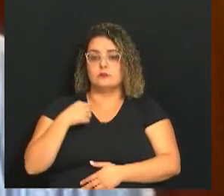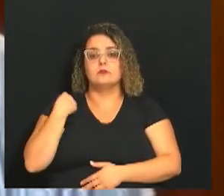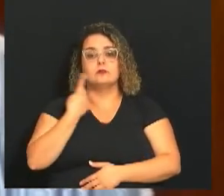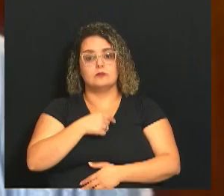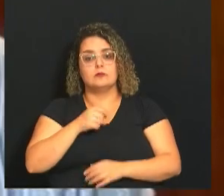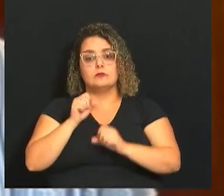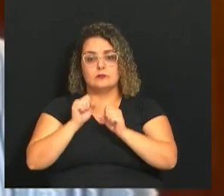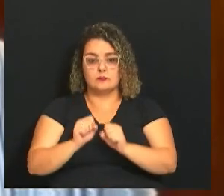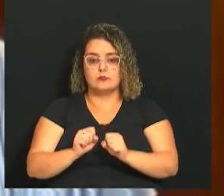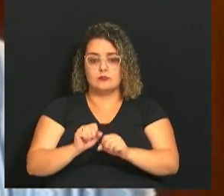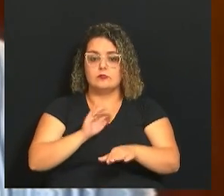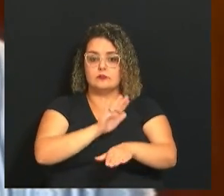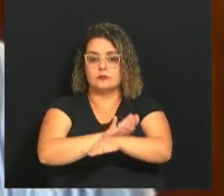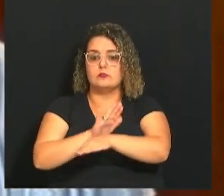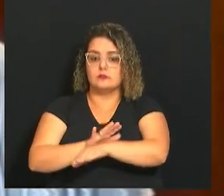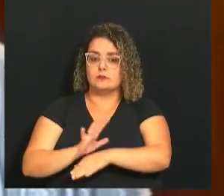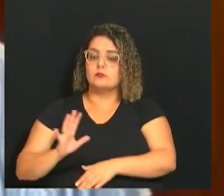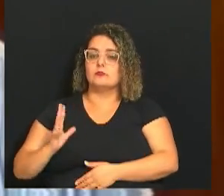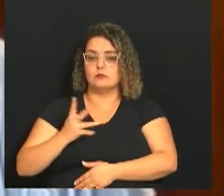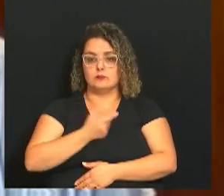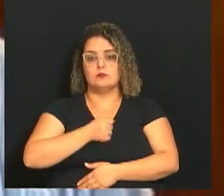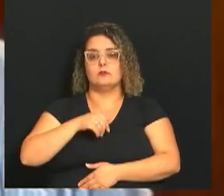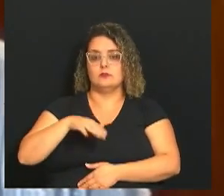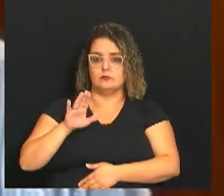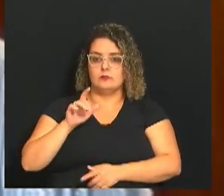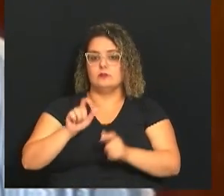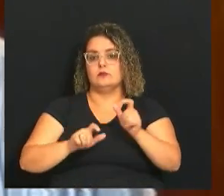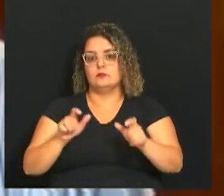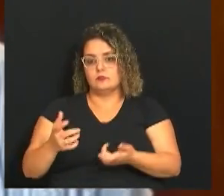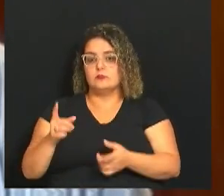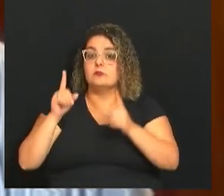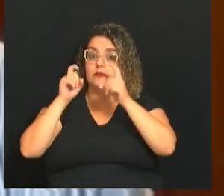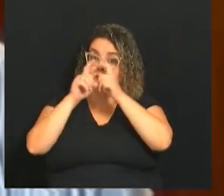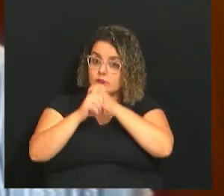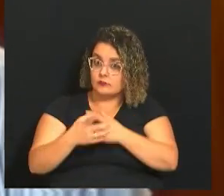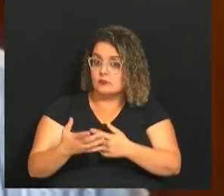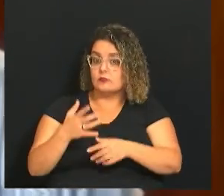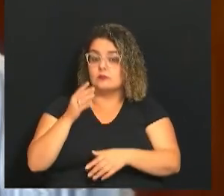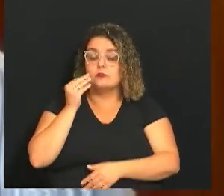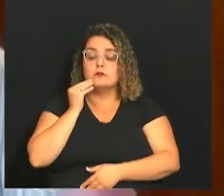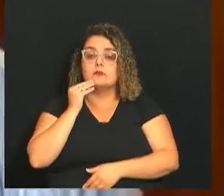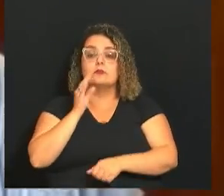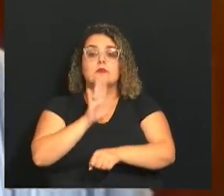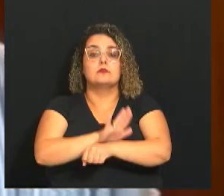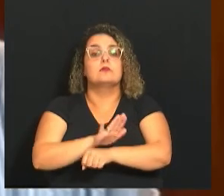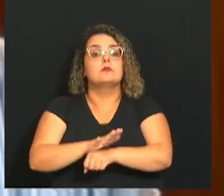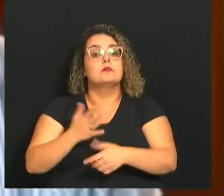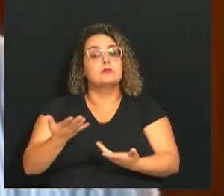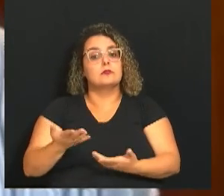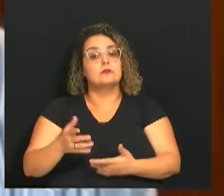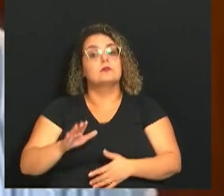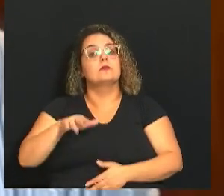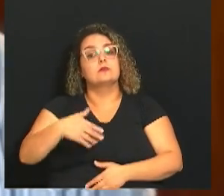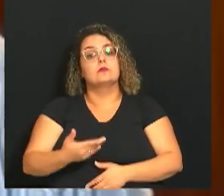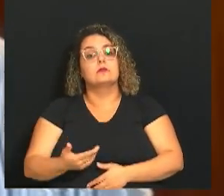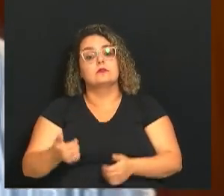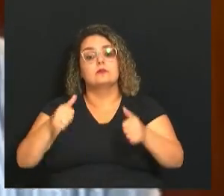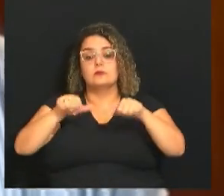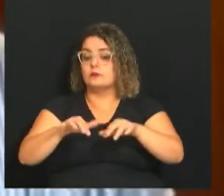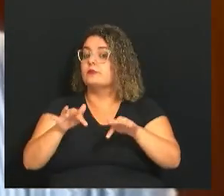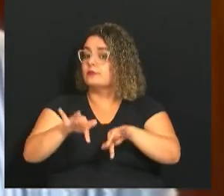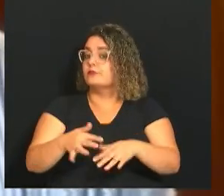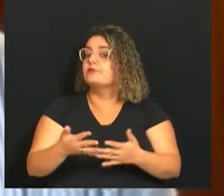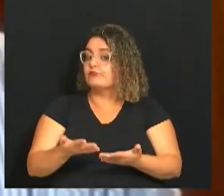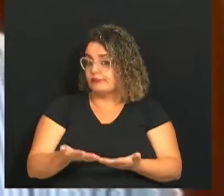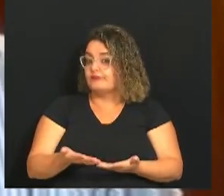também ajudar a salvar mais pessoas. É muito difícil a gente tentar ajudar quando a coisa já está ali para o fim, né?